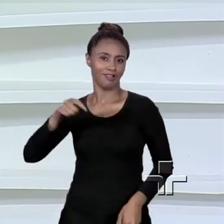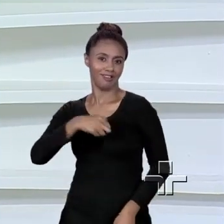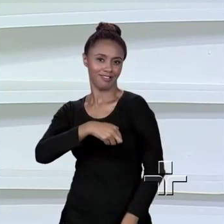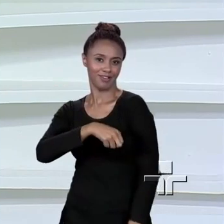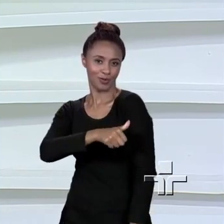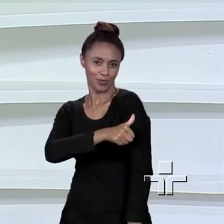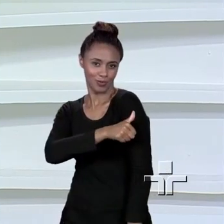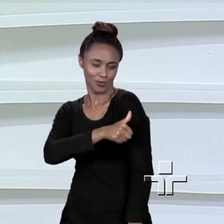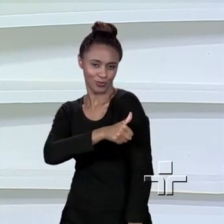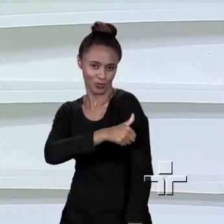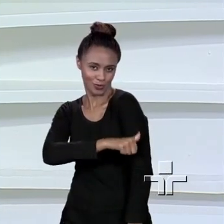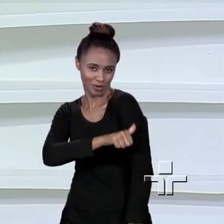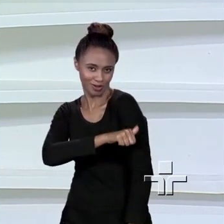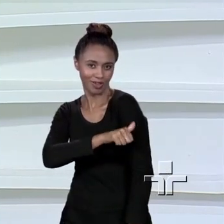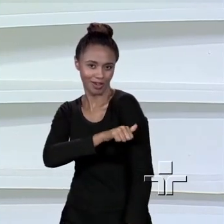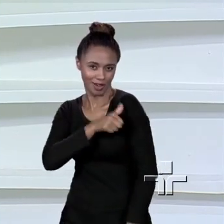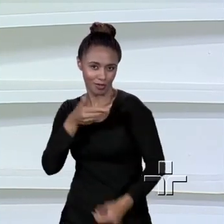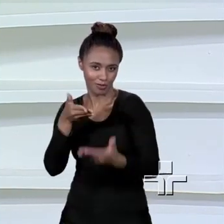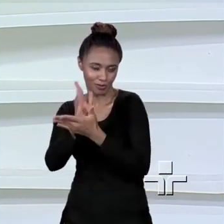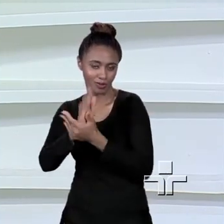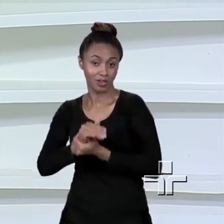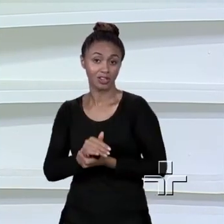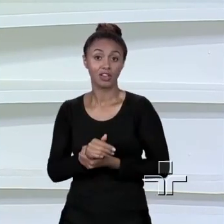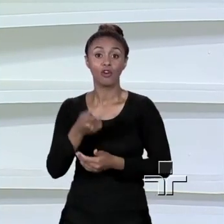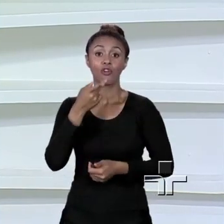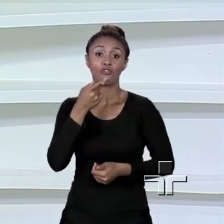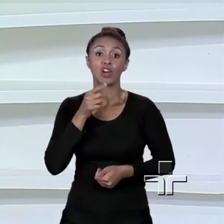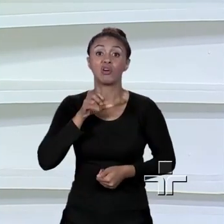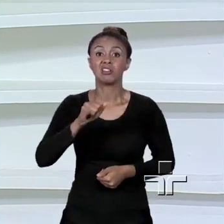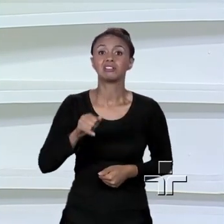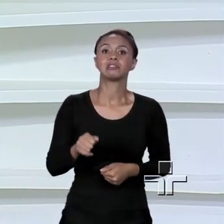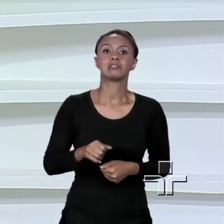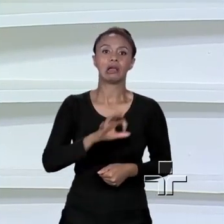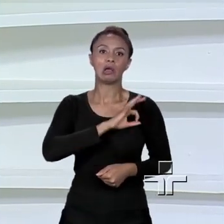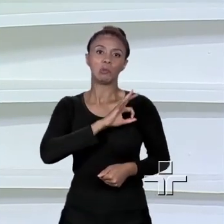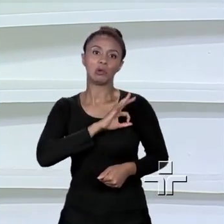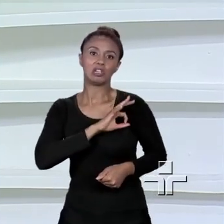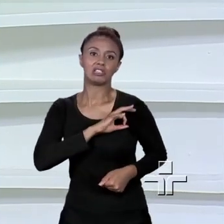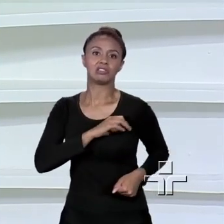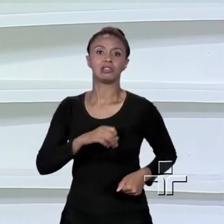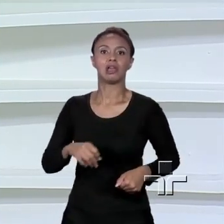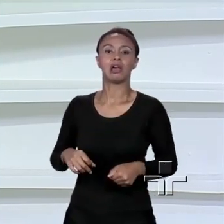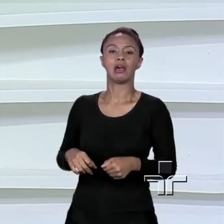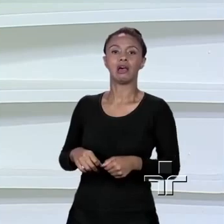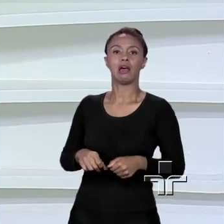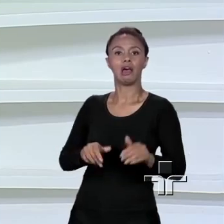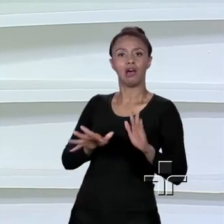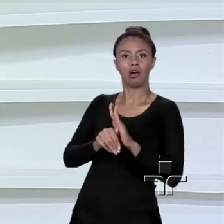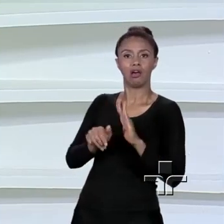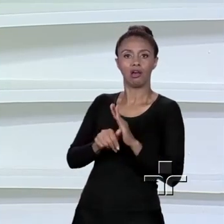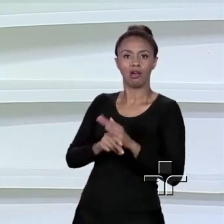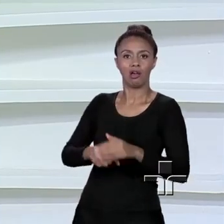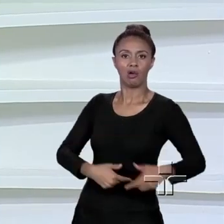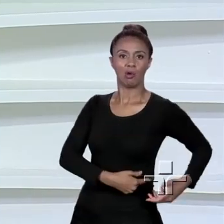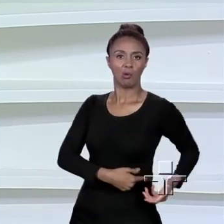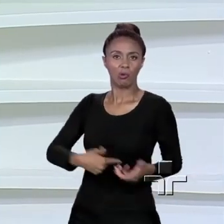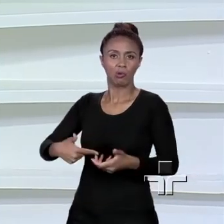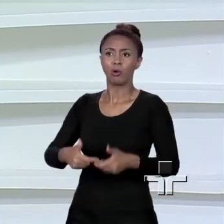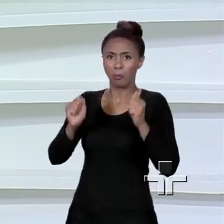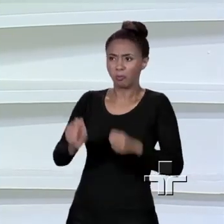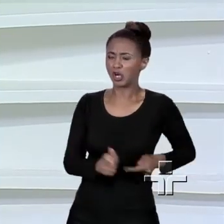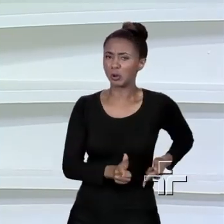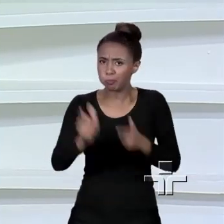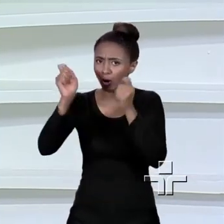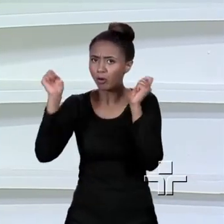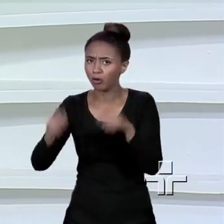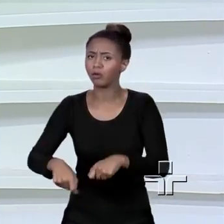com todas as letras que policiais que se deparem com criminosos que portem fuzis deveriam atirar para matar. E mais do que isso, ele disse, a polícia vai mirar